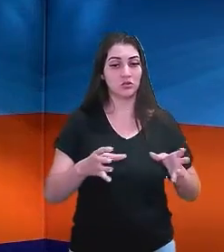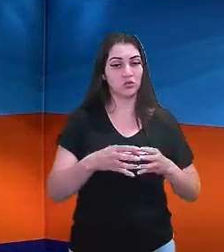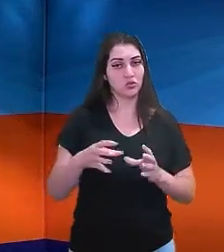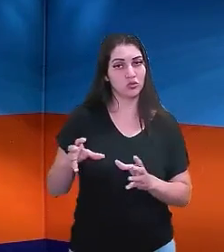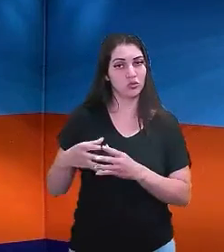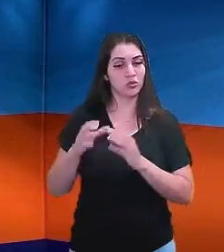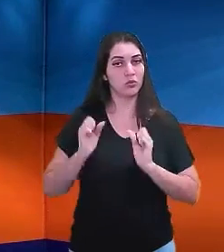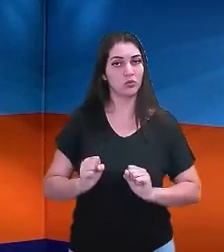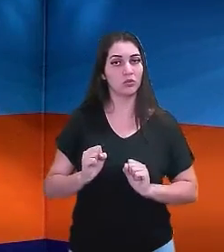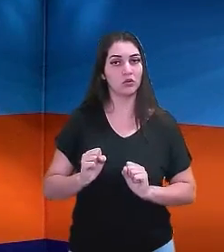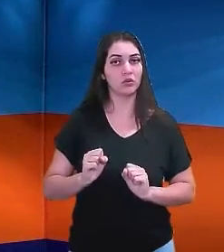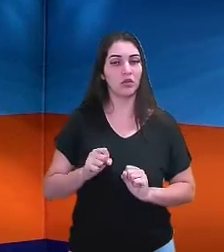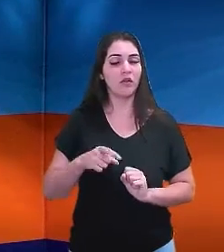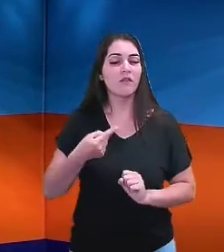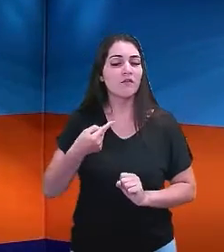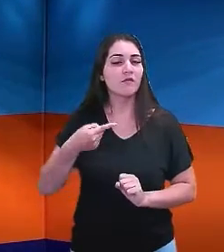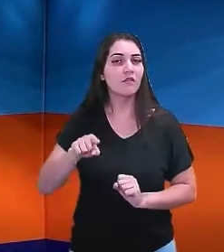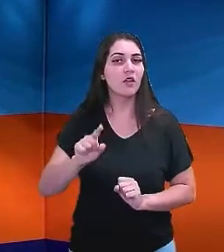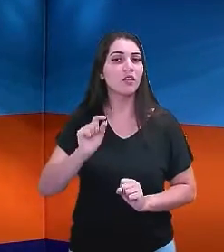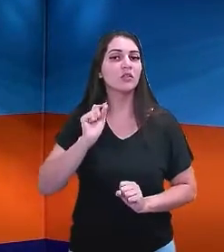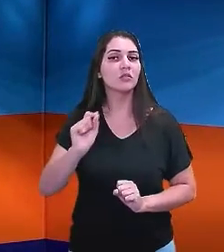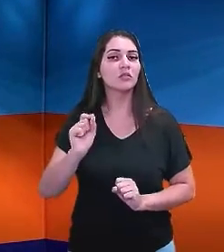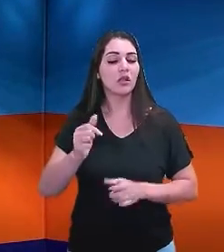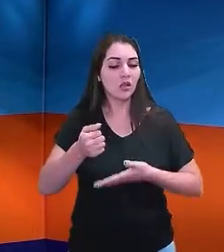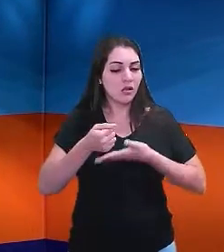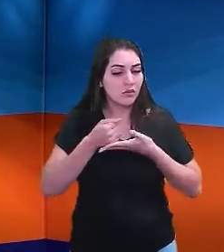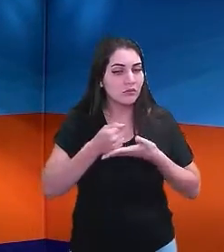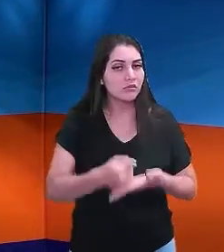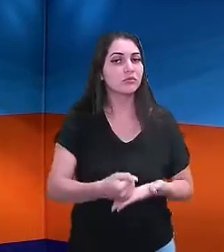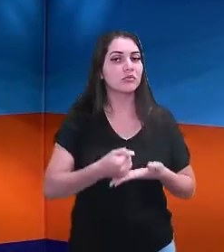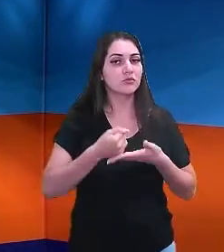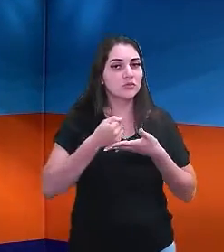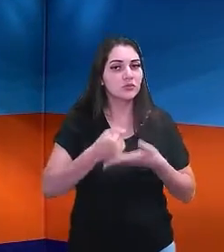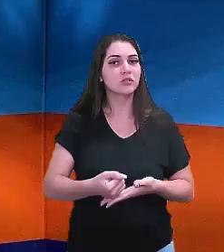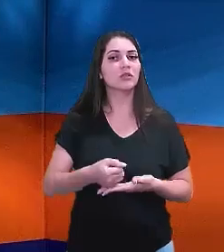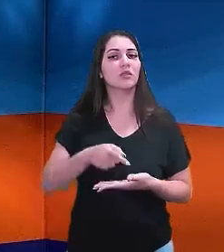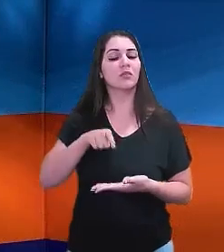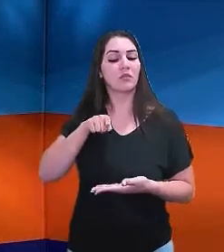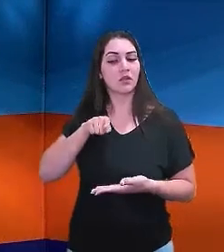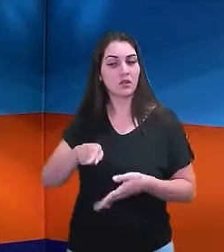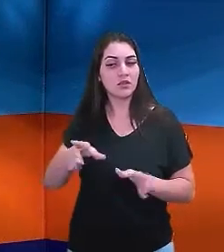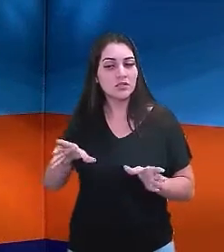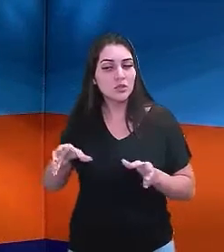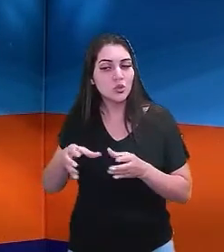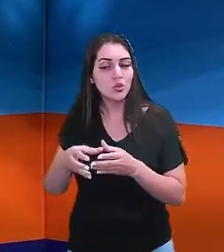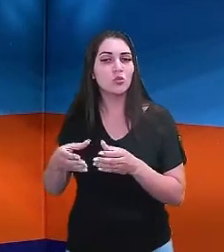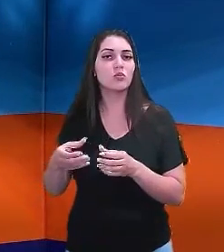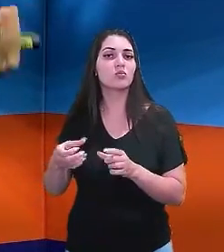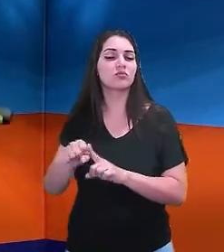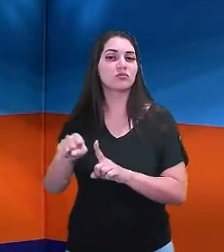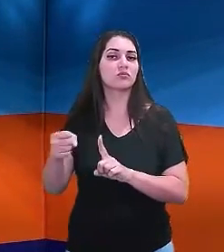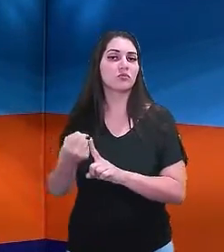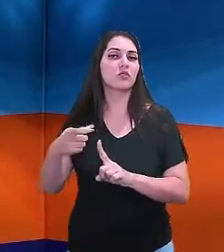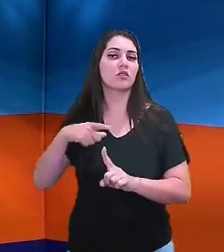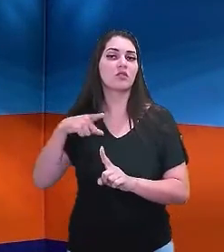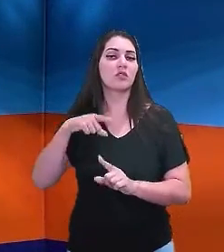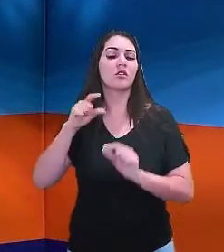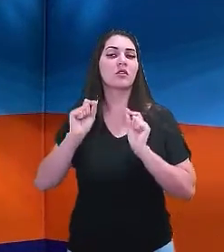poder vai, de certa forma, contribuir para que aquela classe social ela